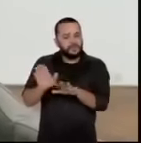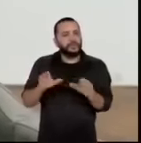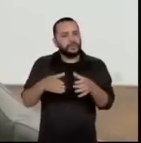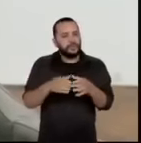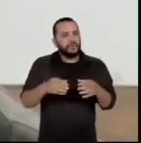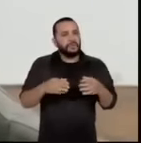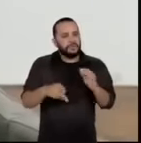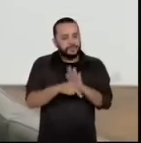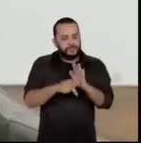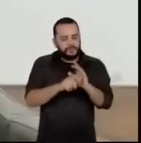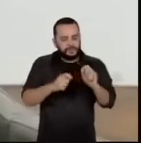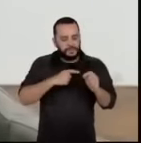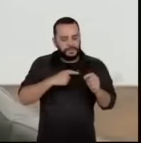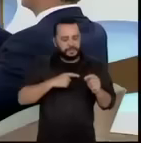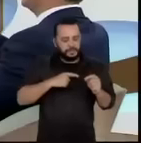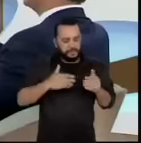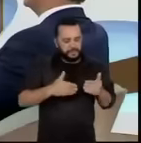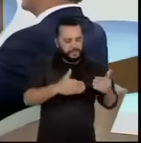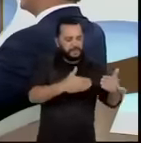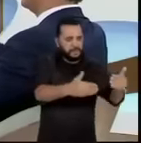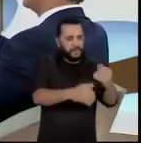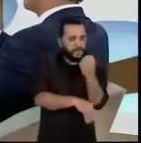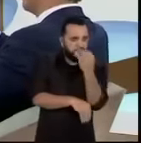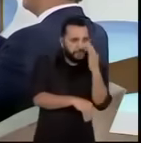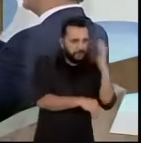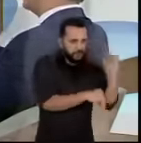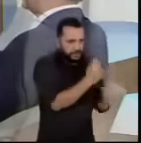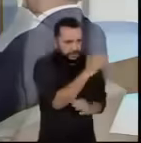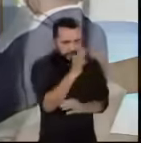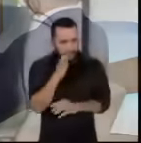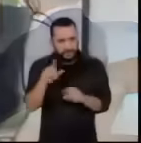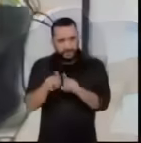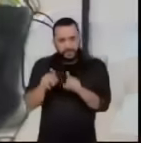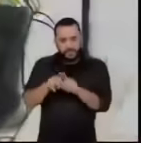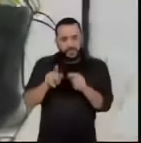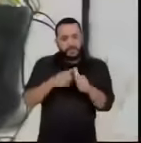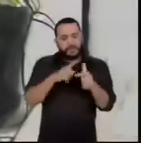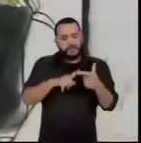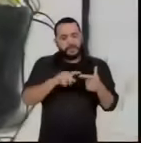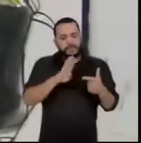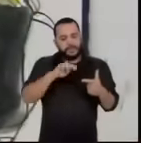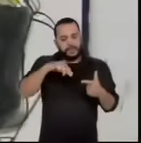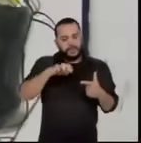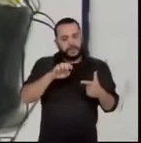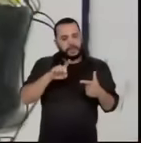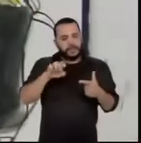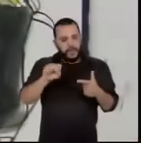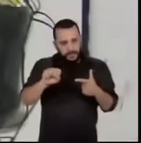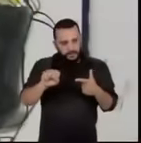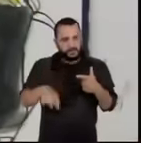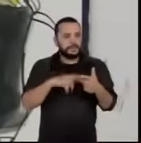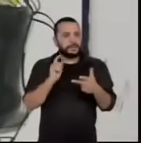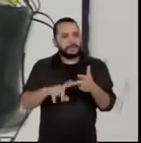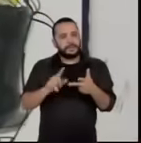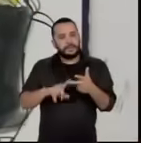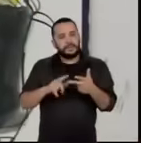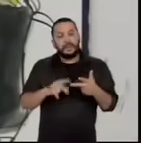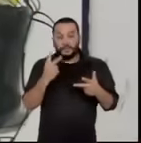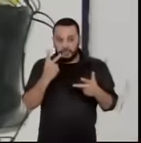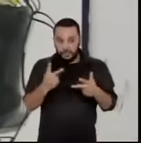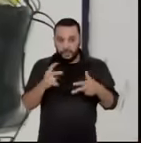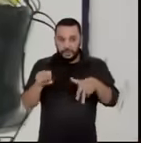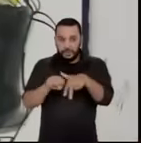Ministério, o próprio BNDES, lembrando que nesse interregno trocou o presidente do BNDES, as 2 embaixadas, os